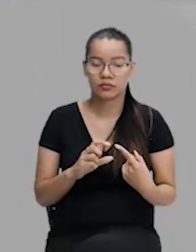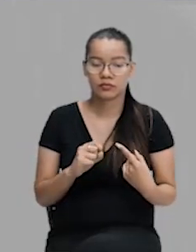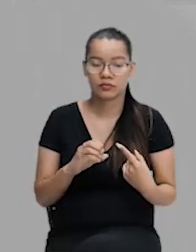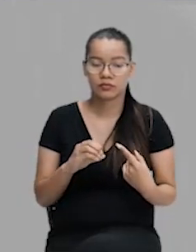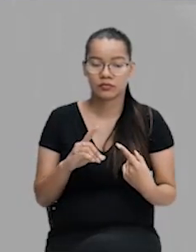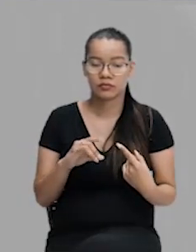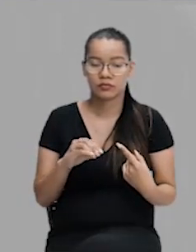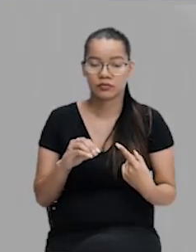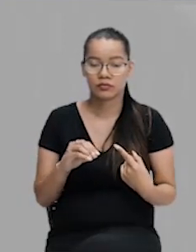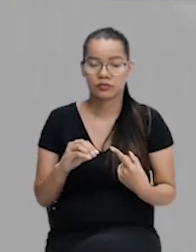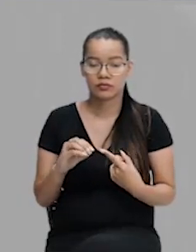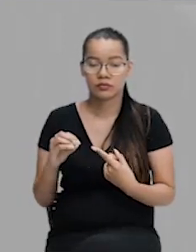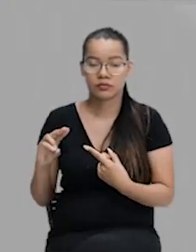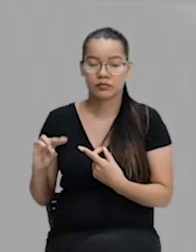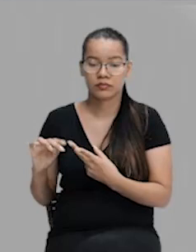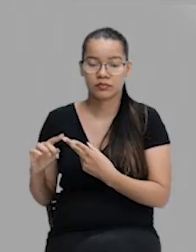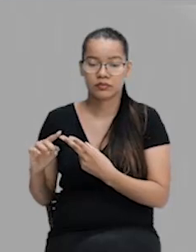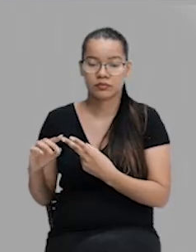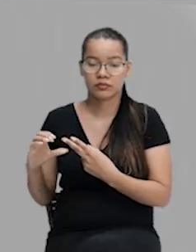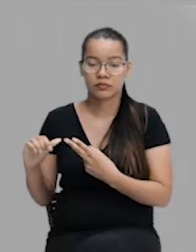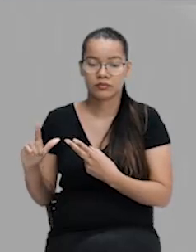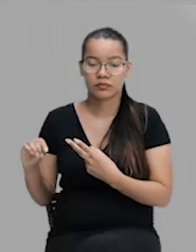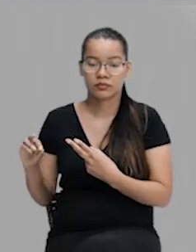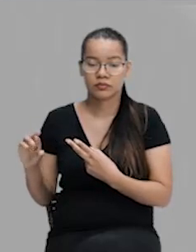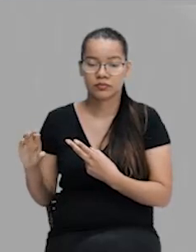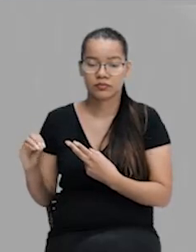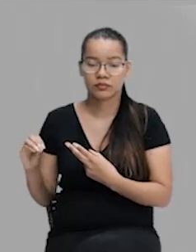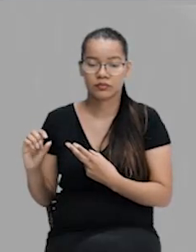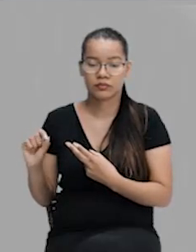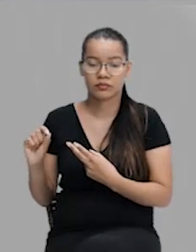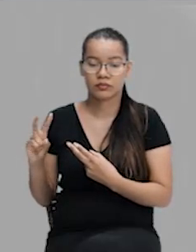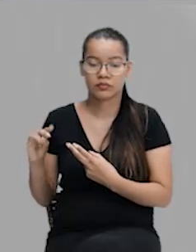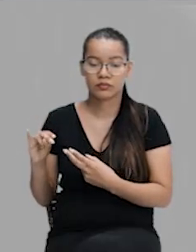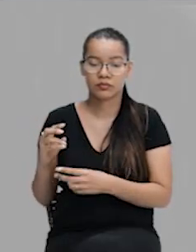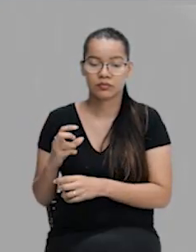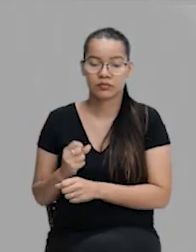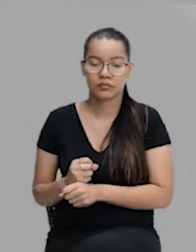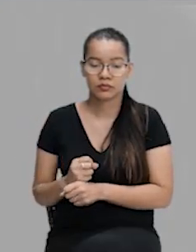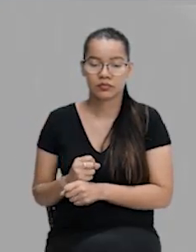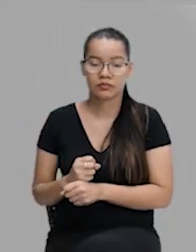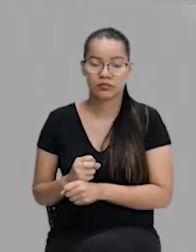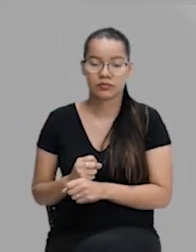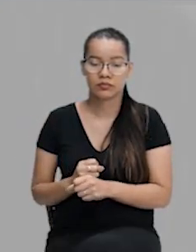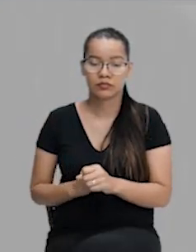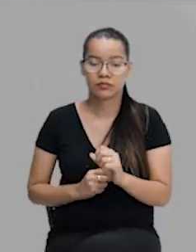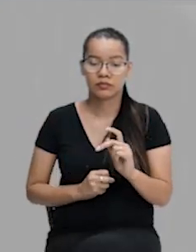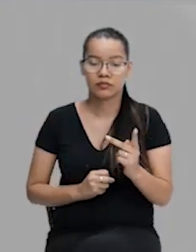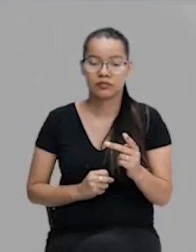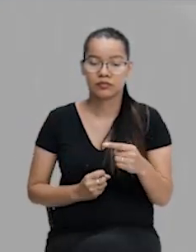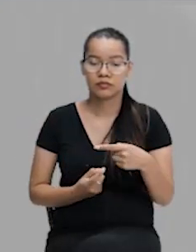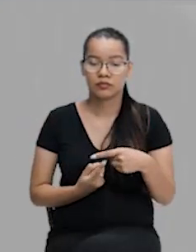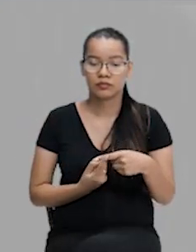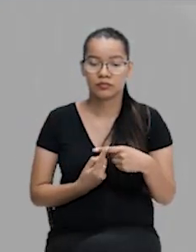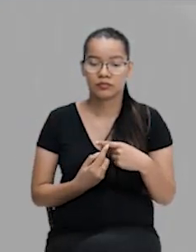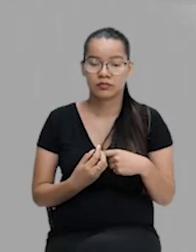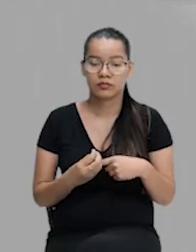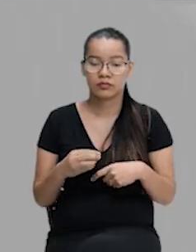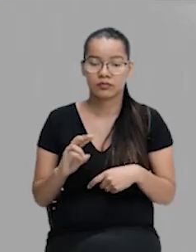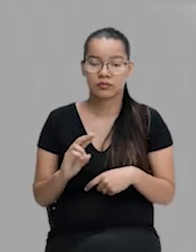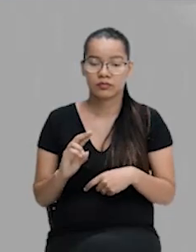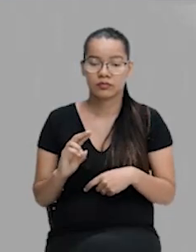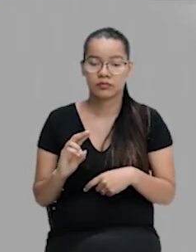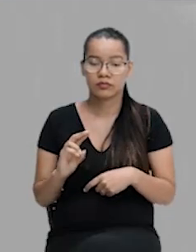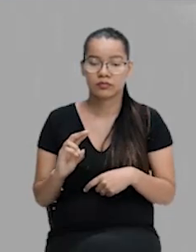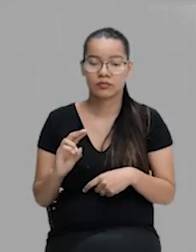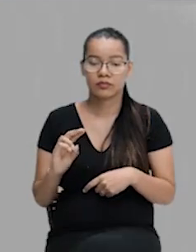que vai sobrar aqui no reagente? Ó? O H+, e o OH-. H+, se combinando